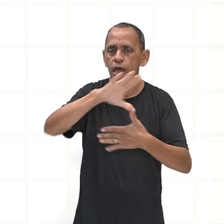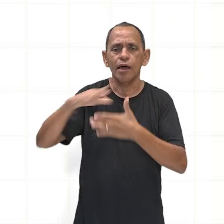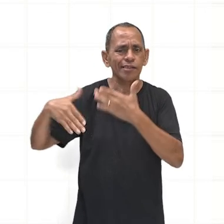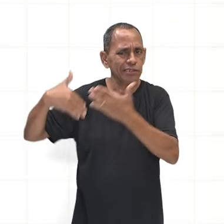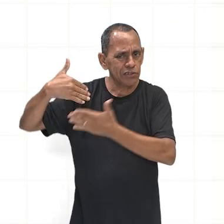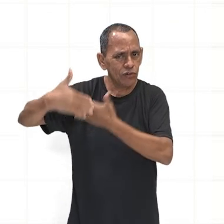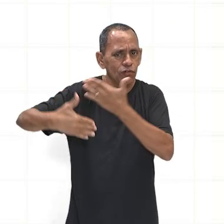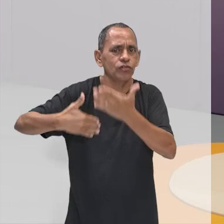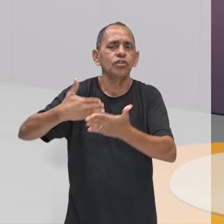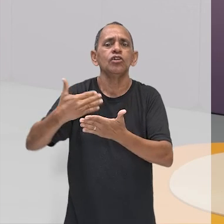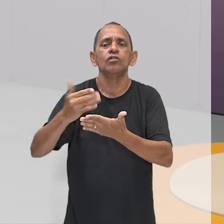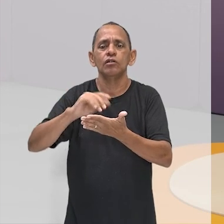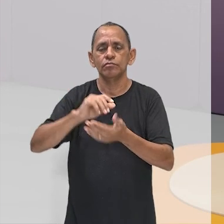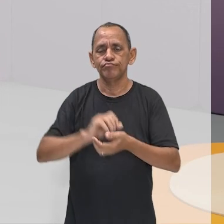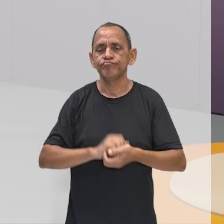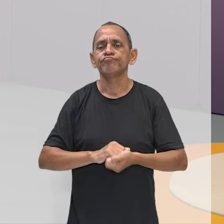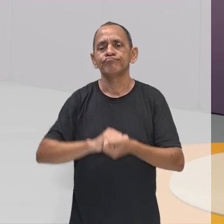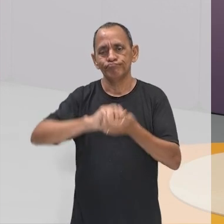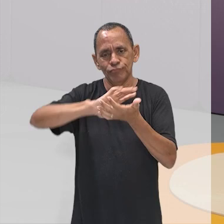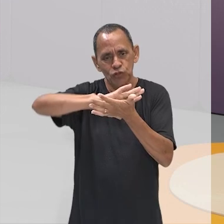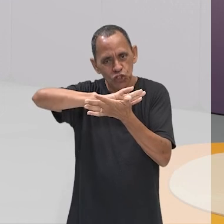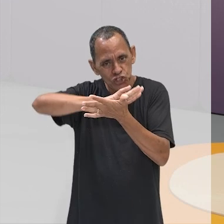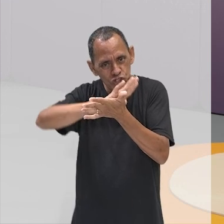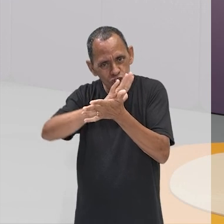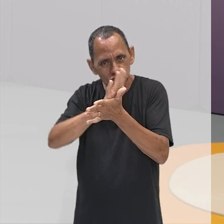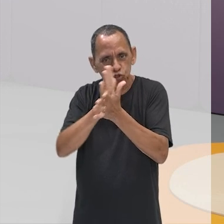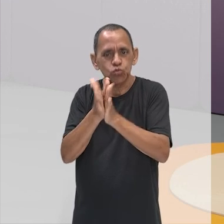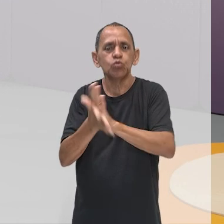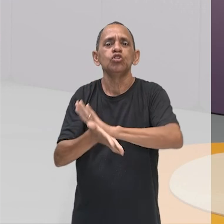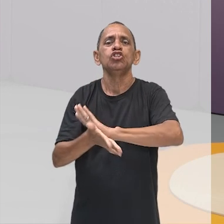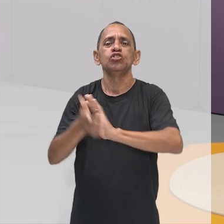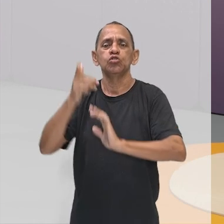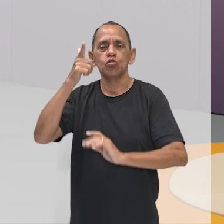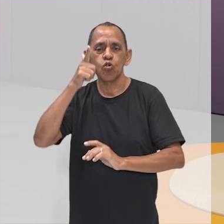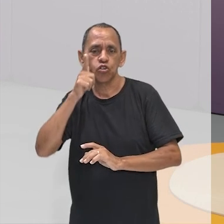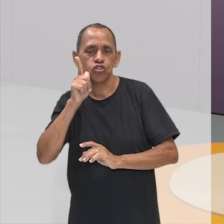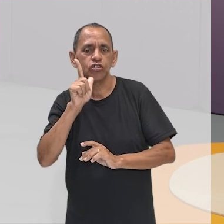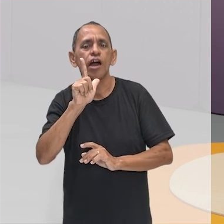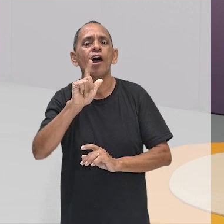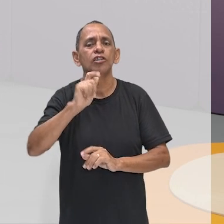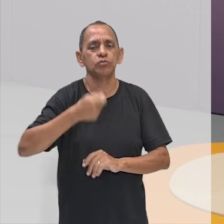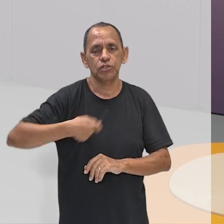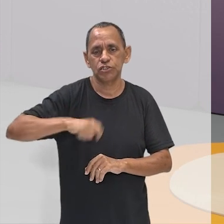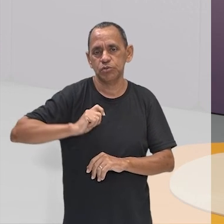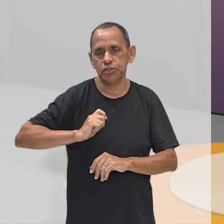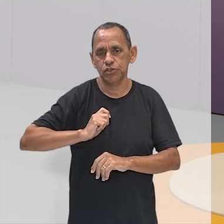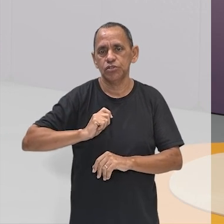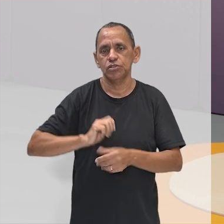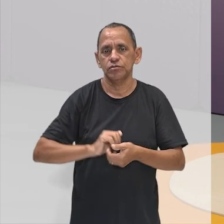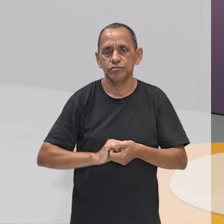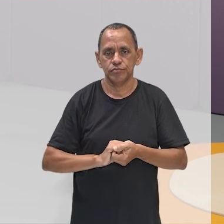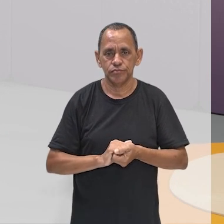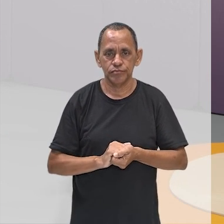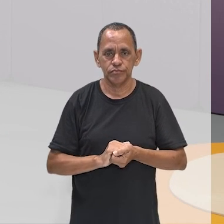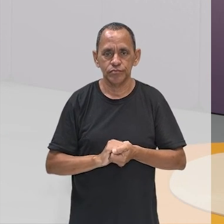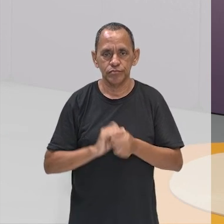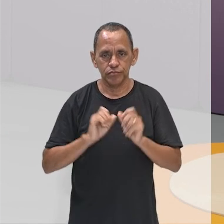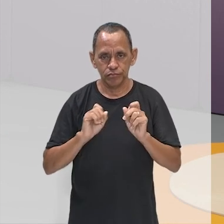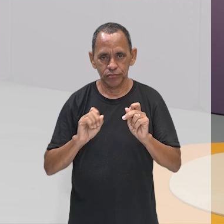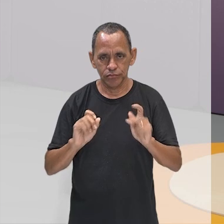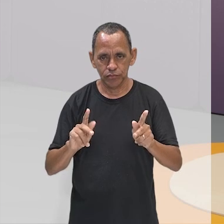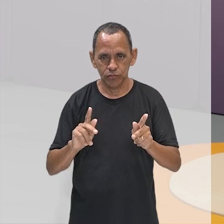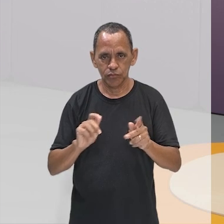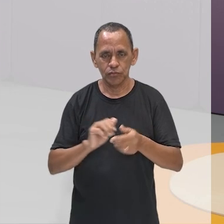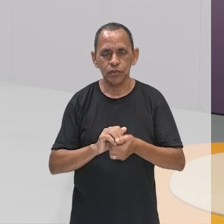naquela região, acabaram aí sendo conquistadas pelos espanhóis. E aí, a região do continente